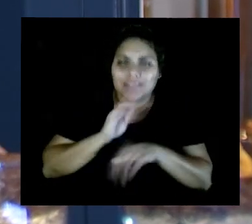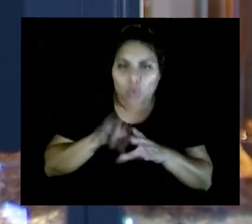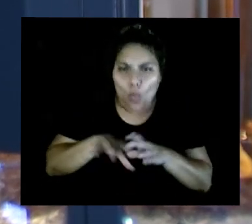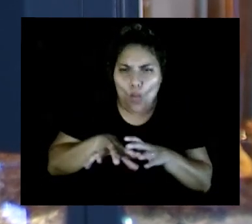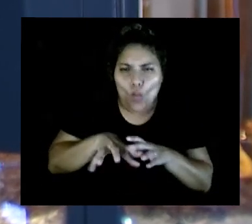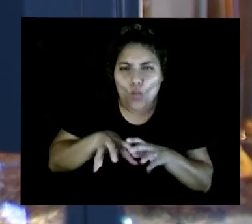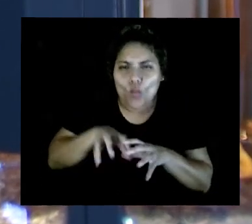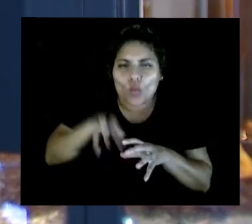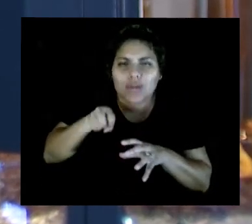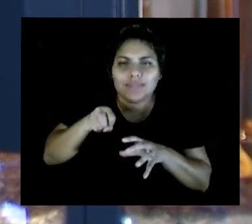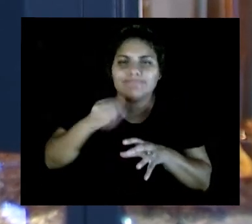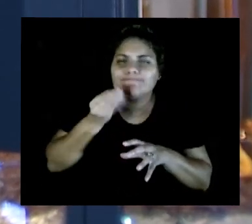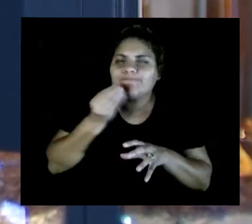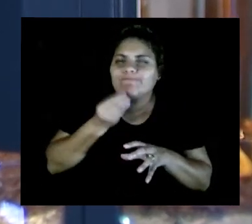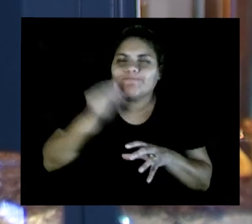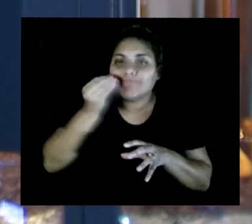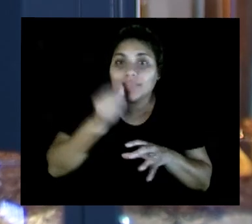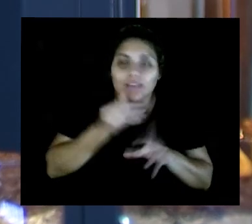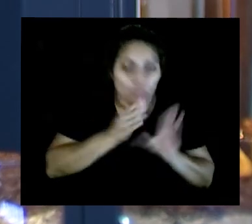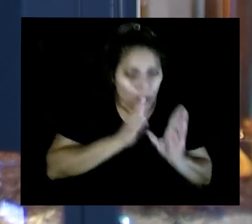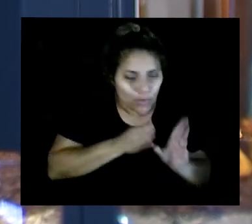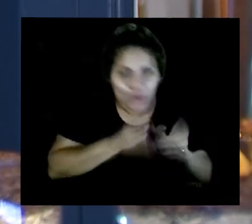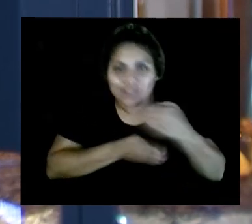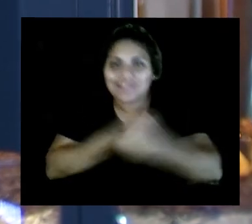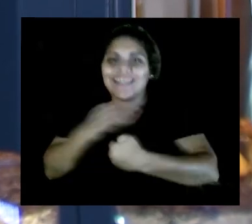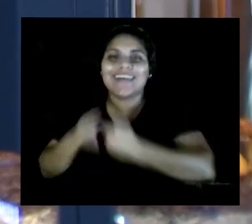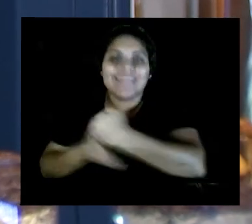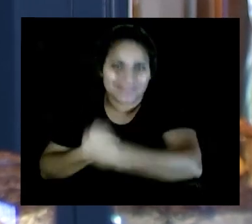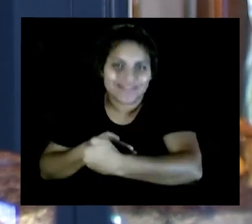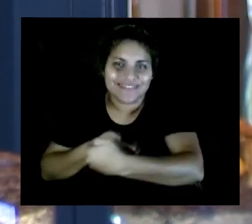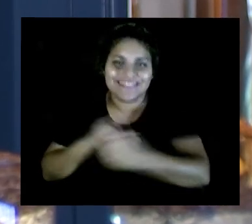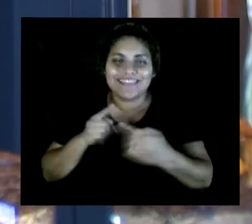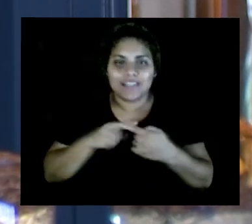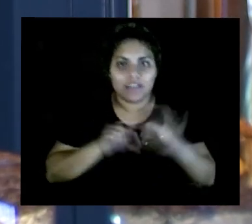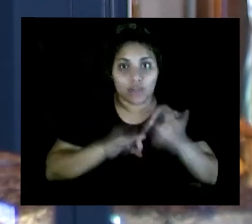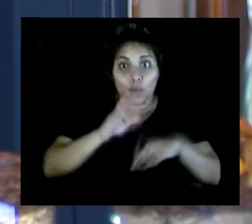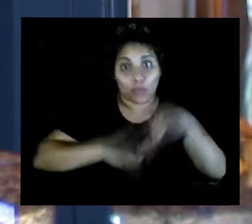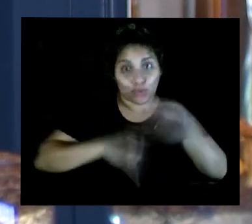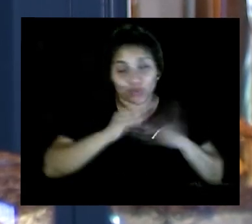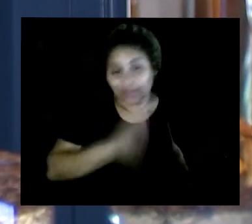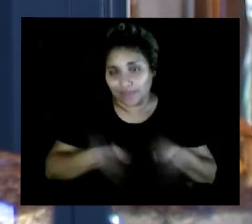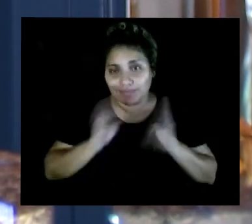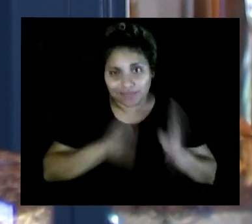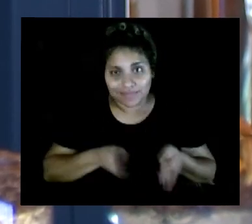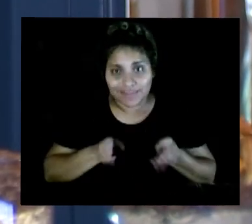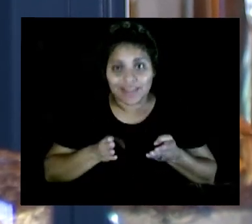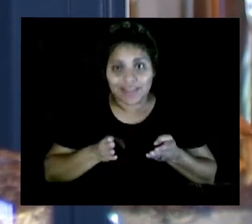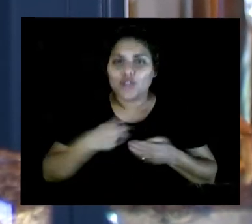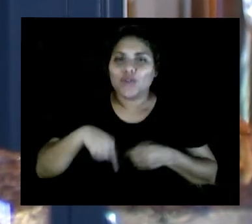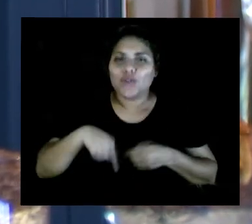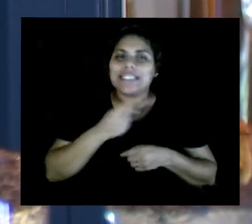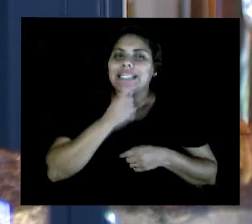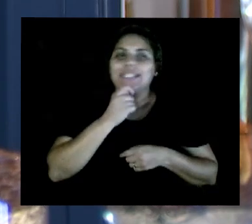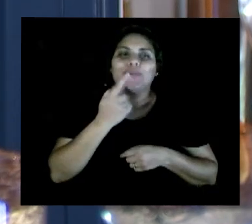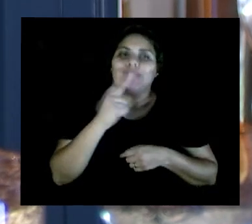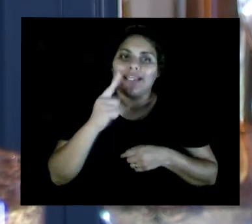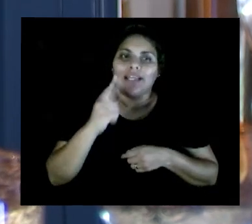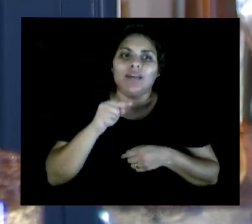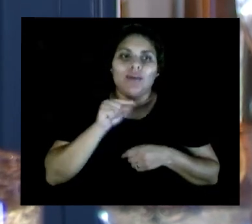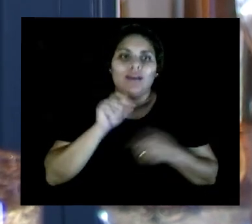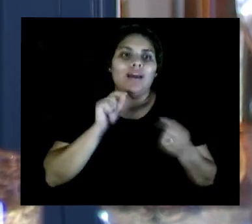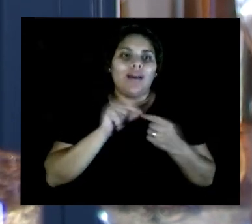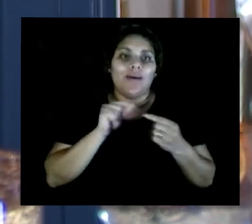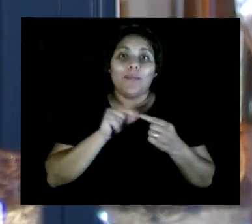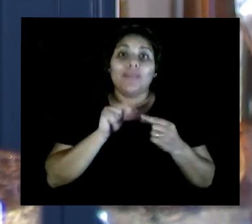grão. Então tem toda essa parte do processo de produção, o processo da braçagem, né? Que aí nós não temos ainda